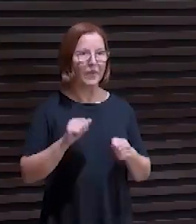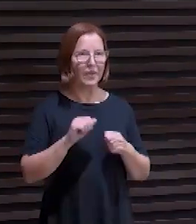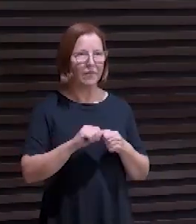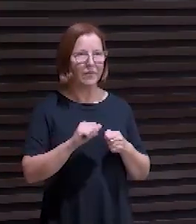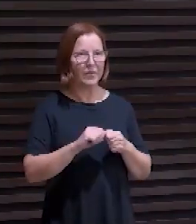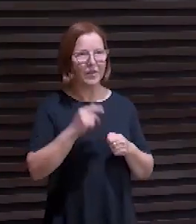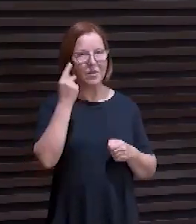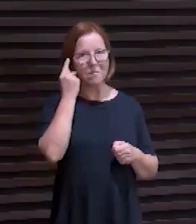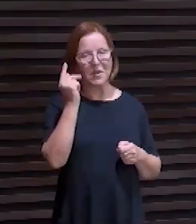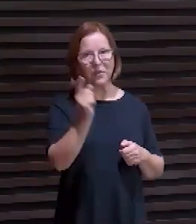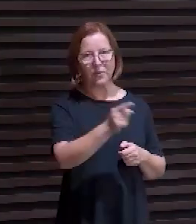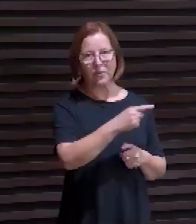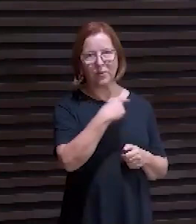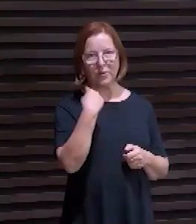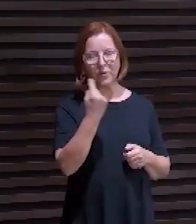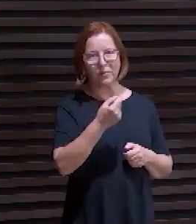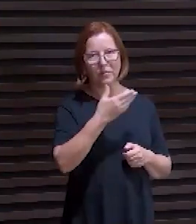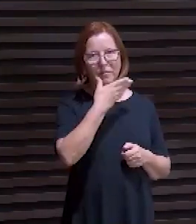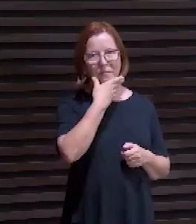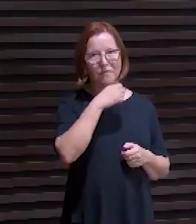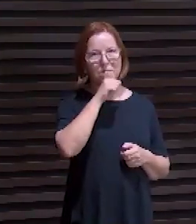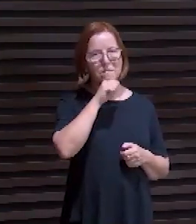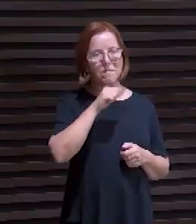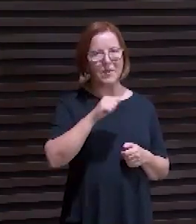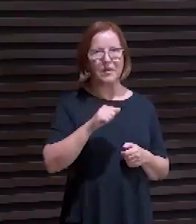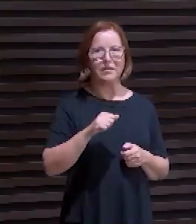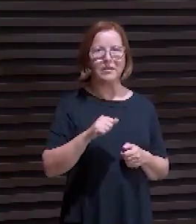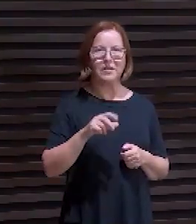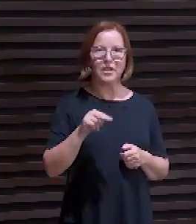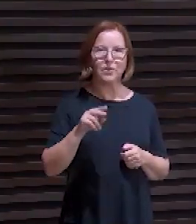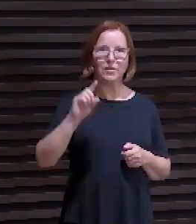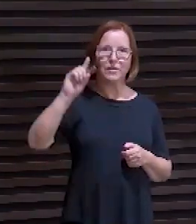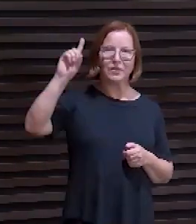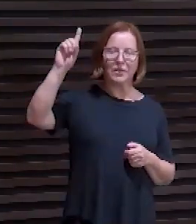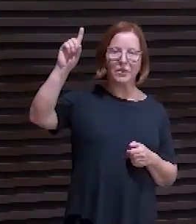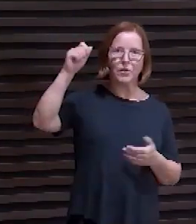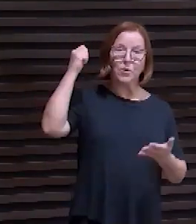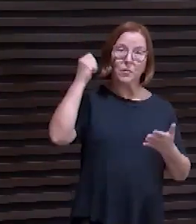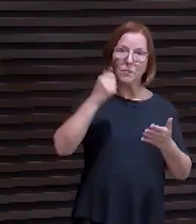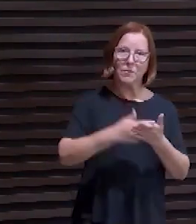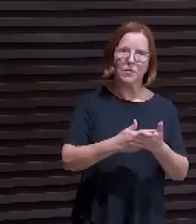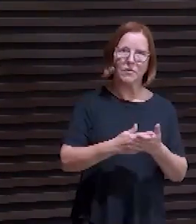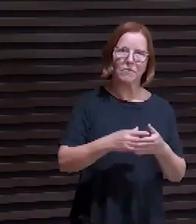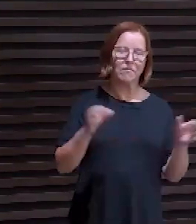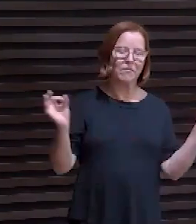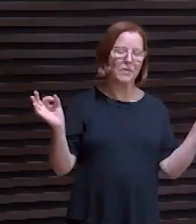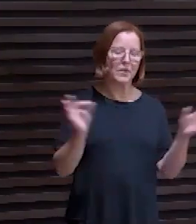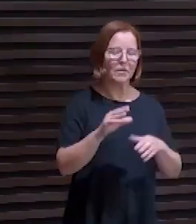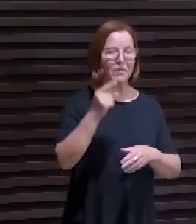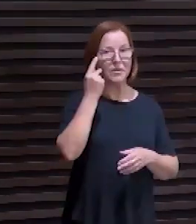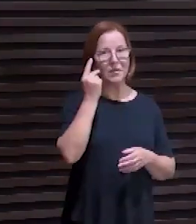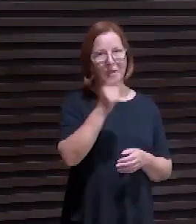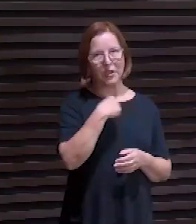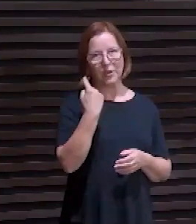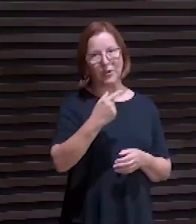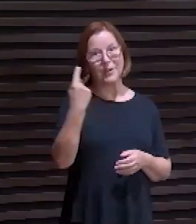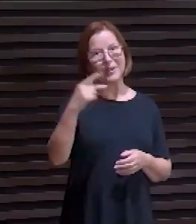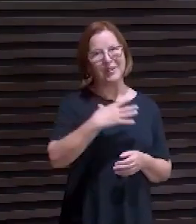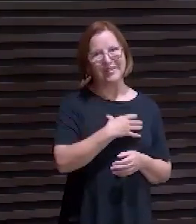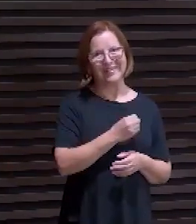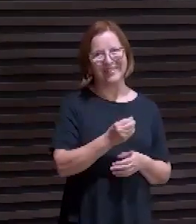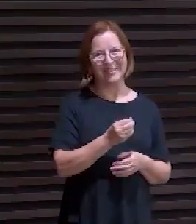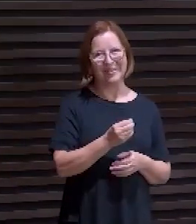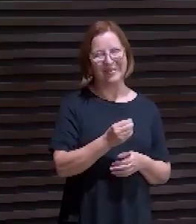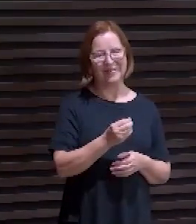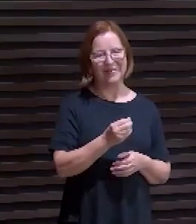feita aos nossos pais, como Deus a cumpriu plenamente a nós, seus filhos,